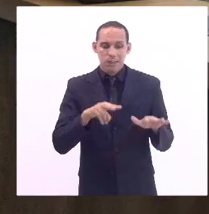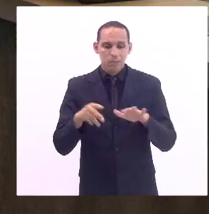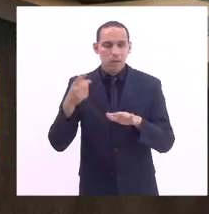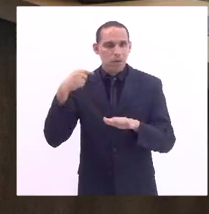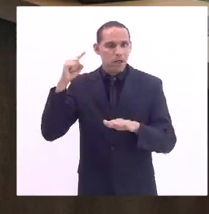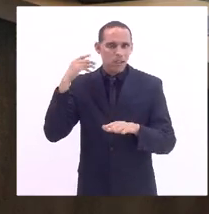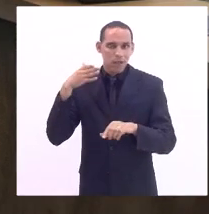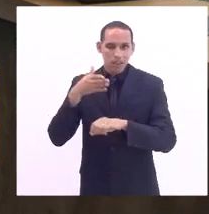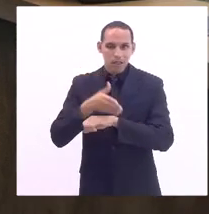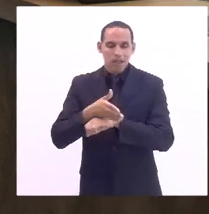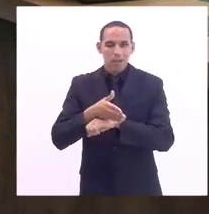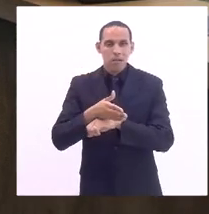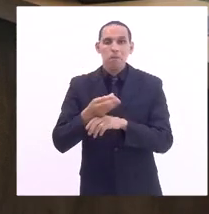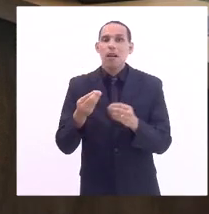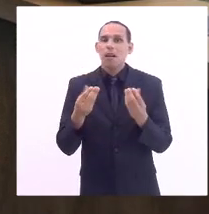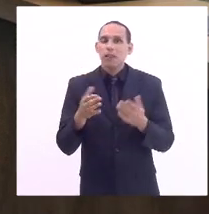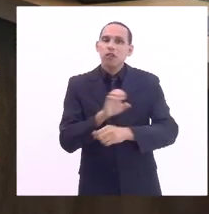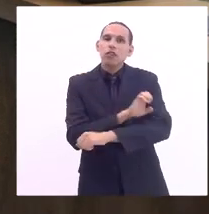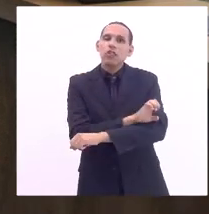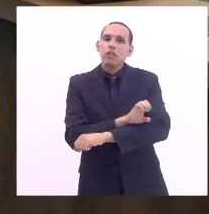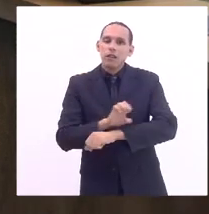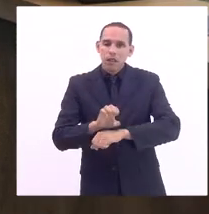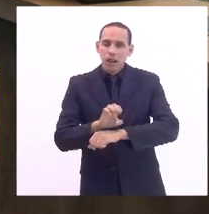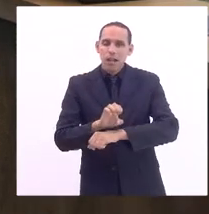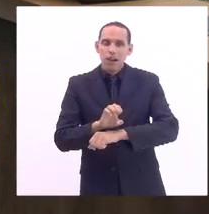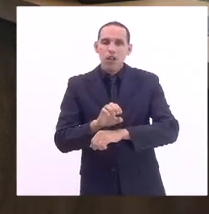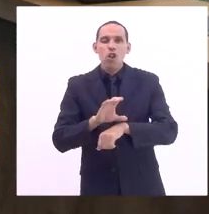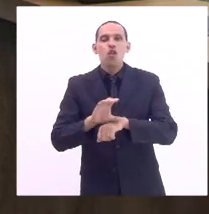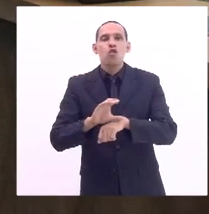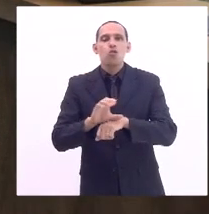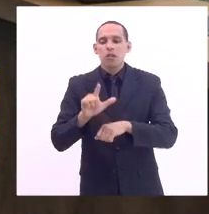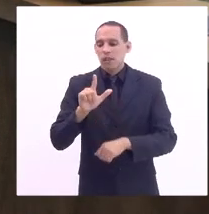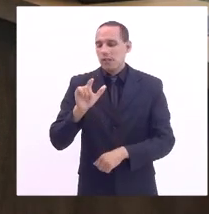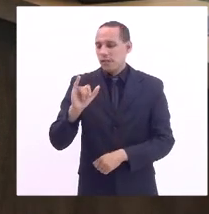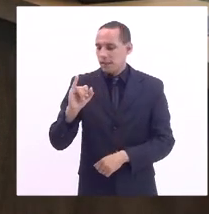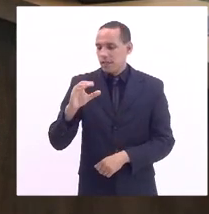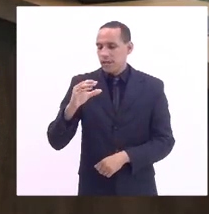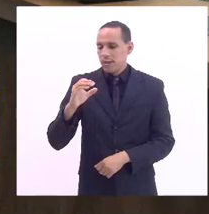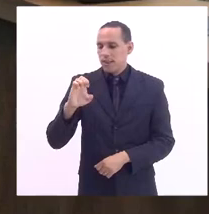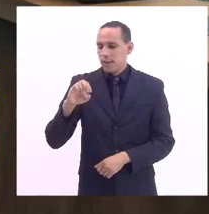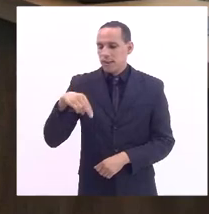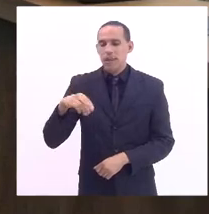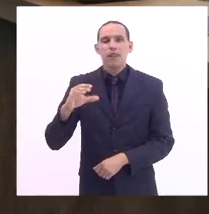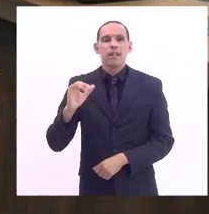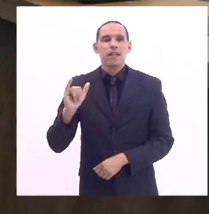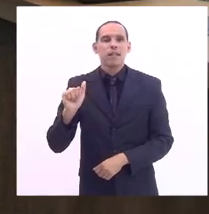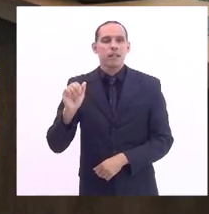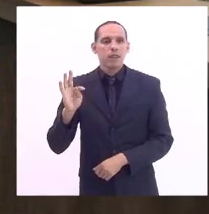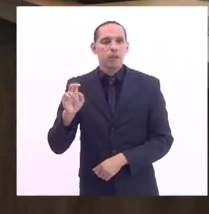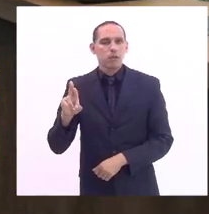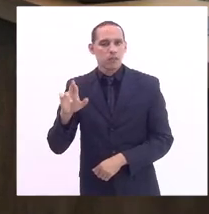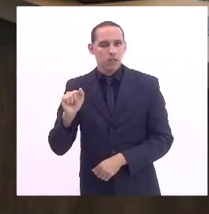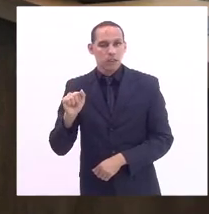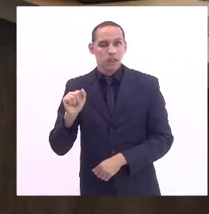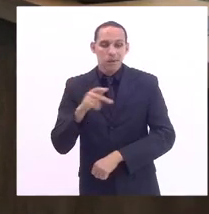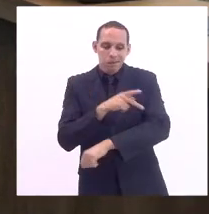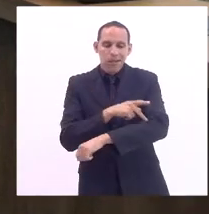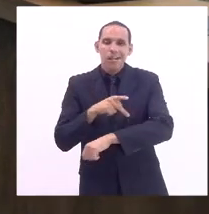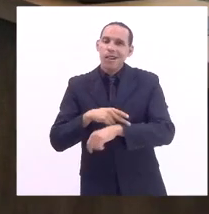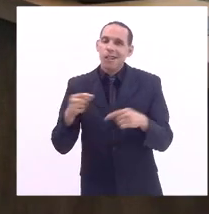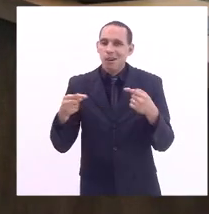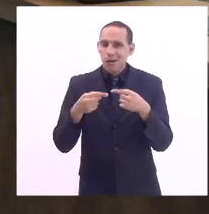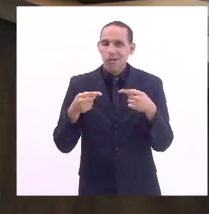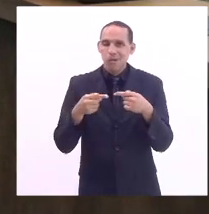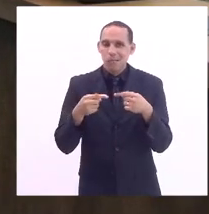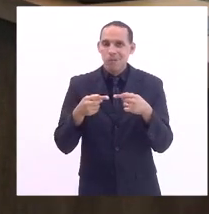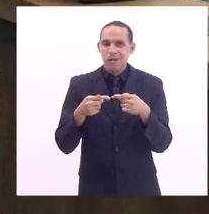passada, que é para estagiário de curso de licenciatura. E o curso de pedagogia é um curso de licenciatura e já está coberto